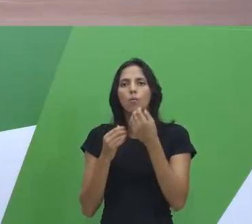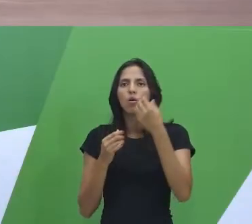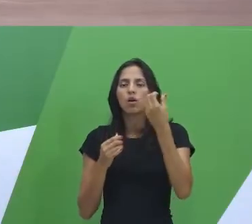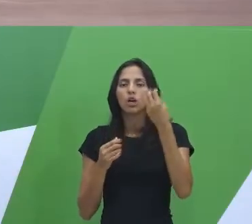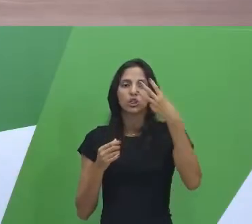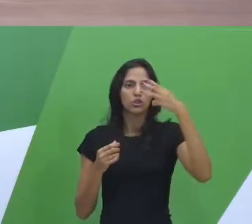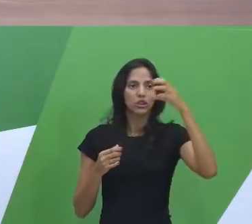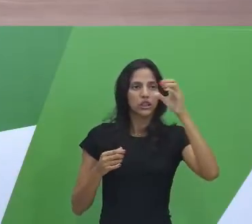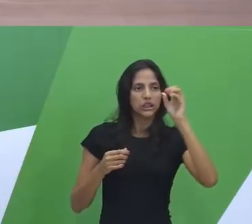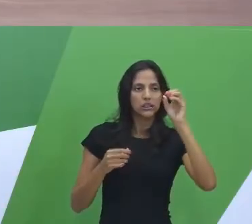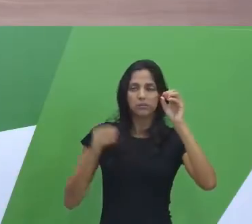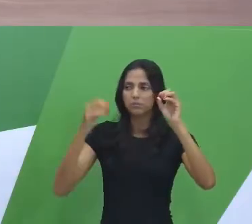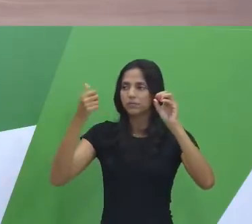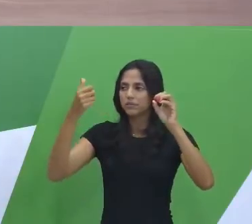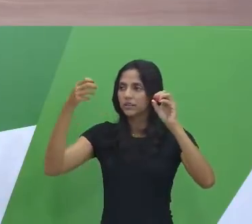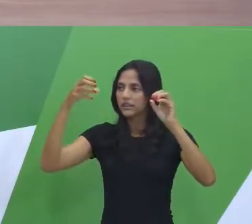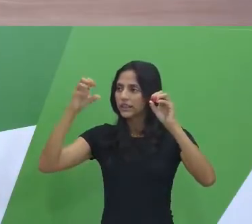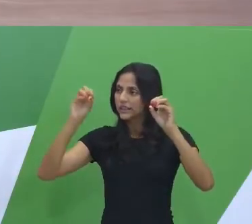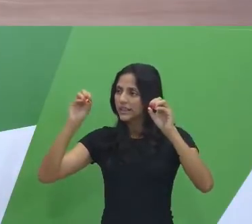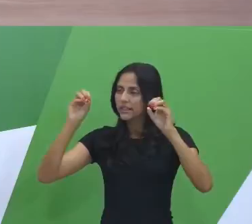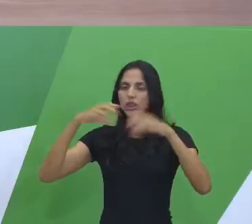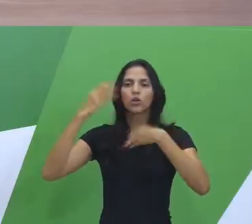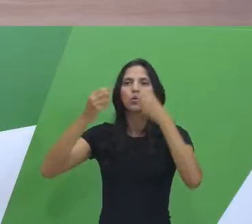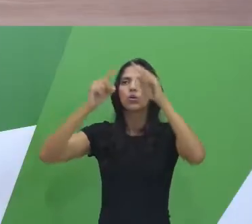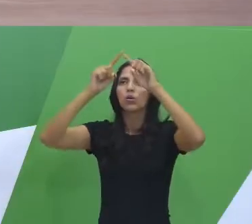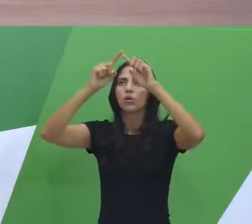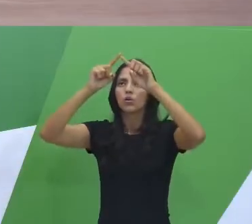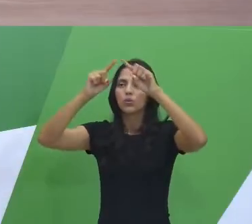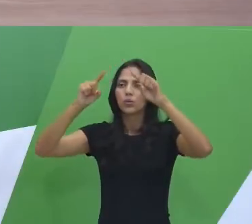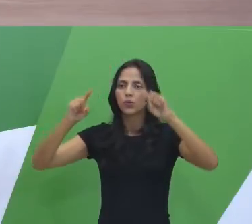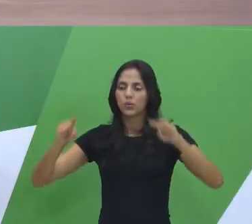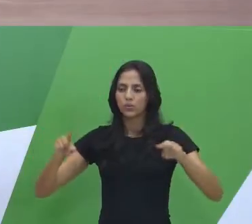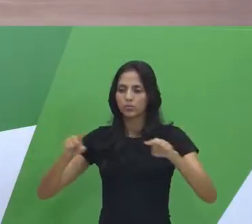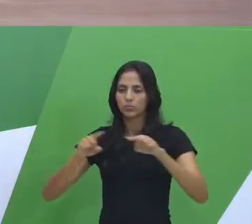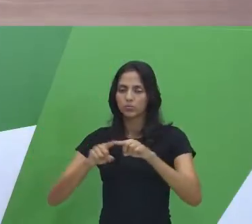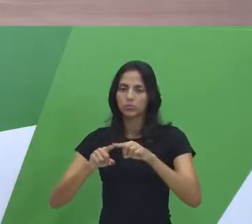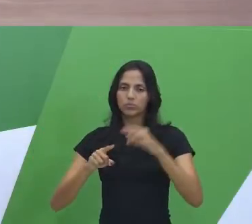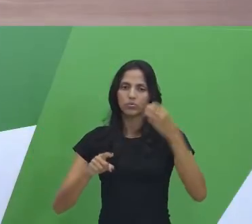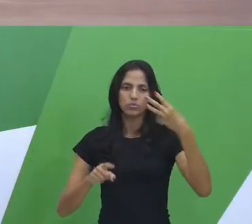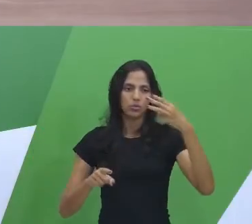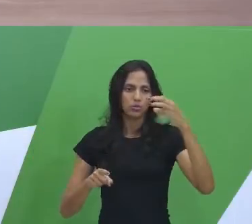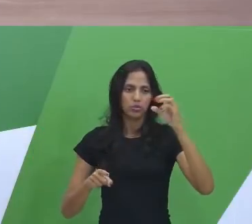60? Ora, pega um de 90, coloca num canto lá, eu estou